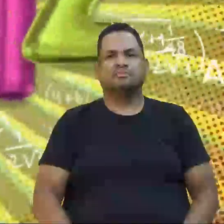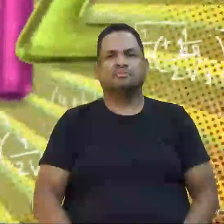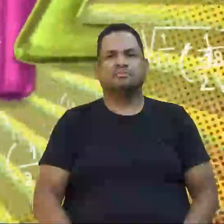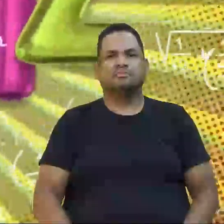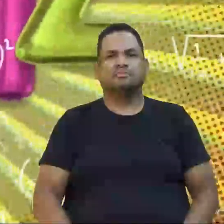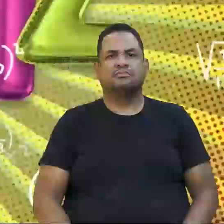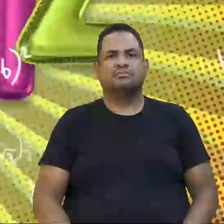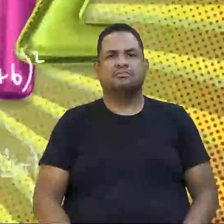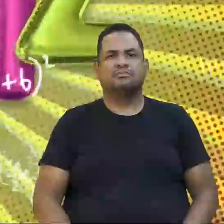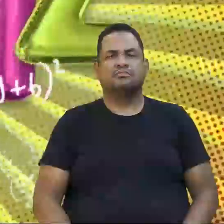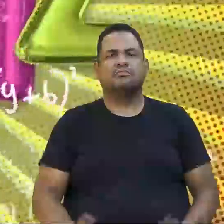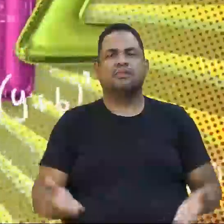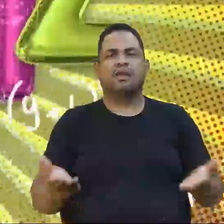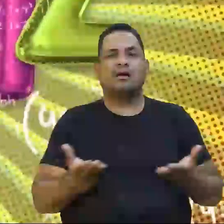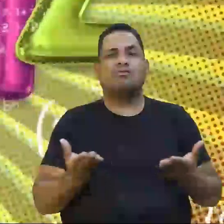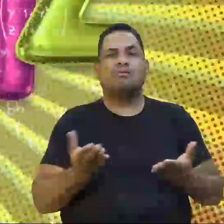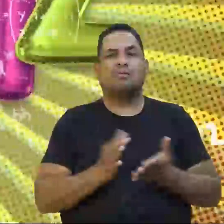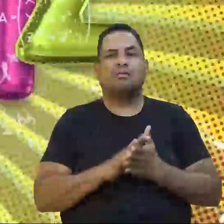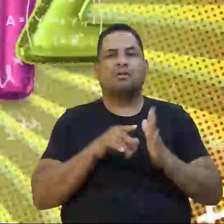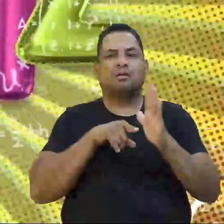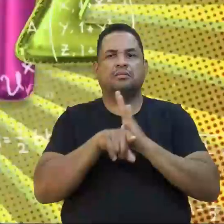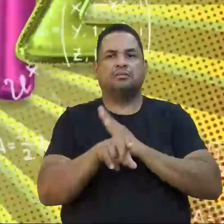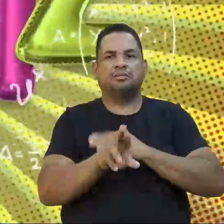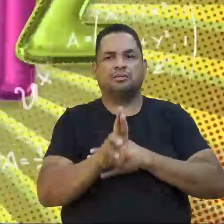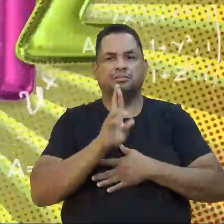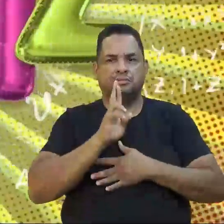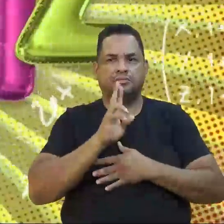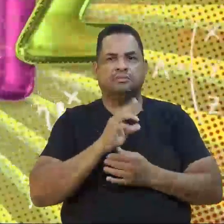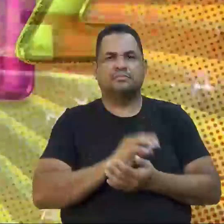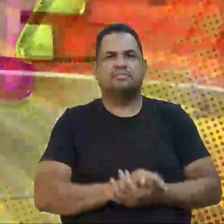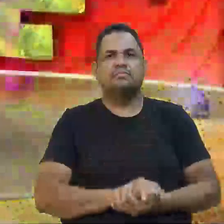A hora do quiz!